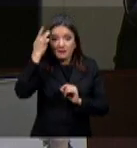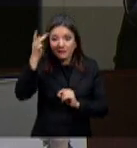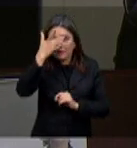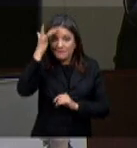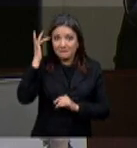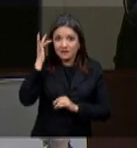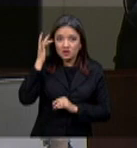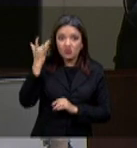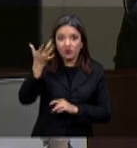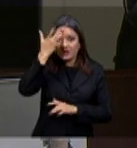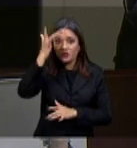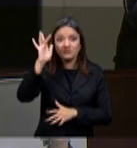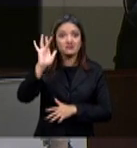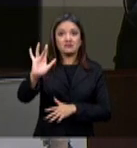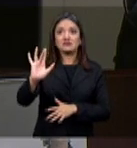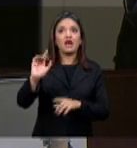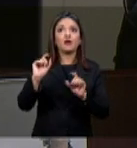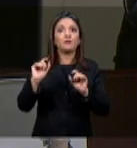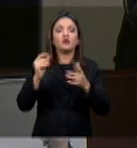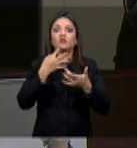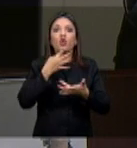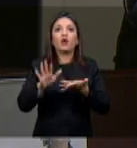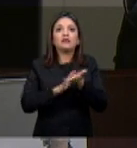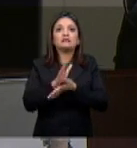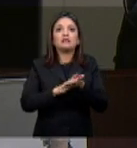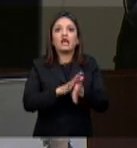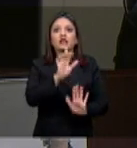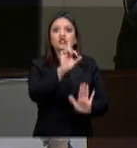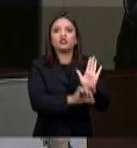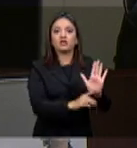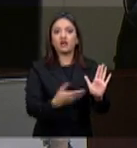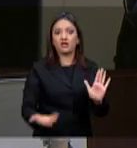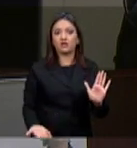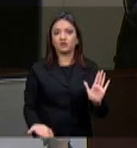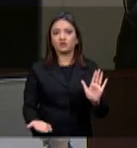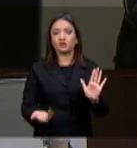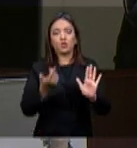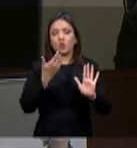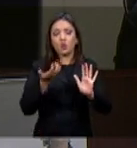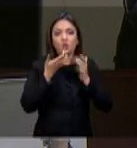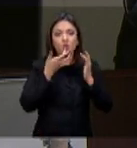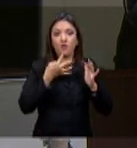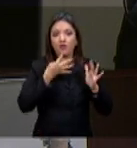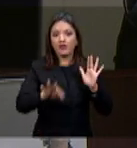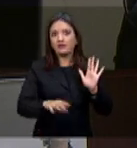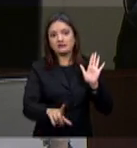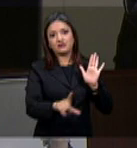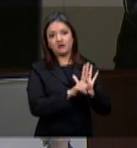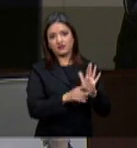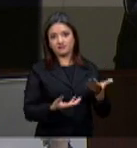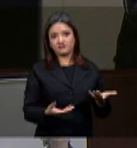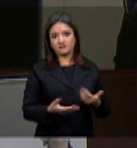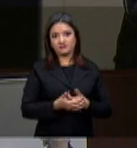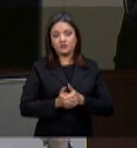sabem o que podem estar quebrando, que podem estar quebrando a lei, sendo da maneira que são? Como produzir aqueles